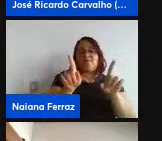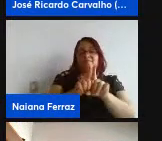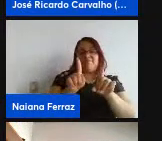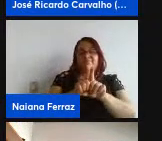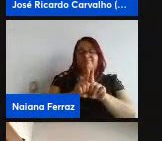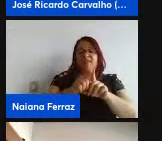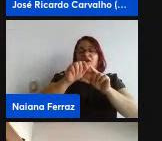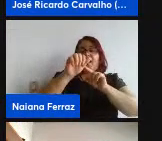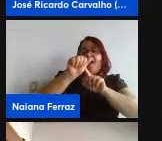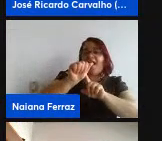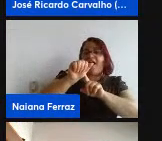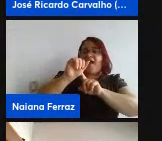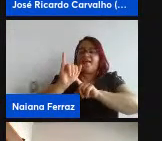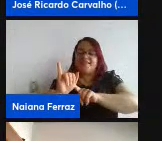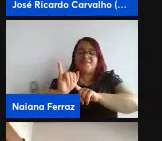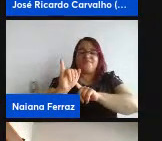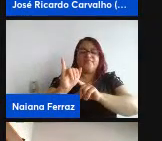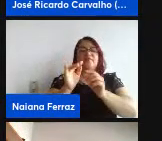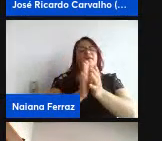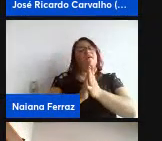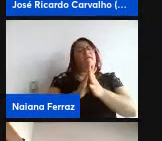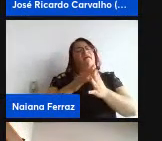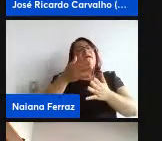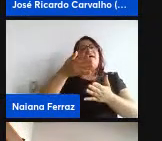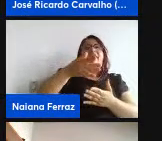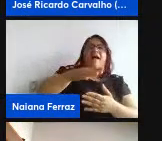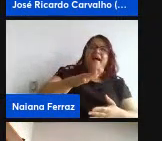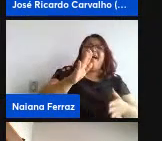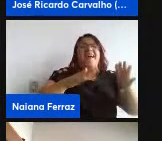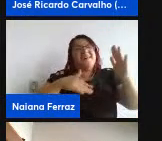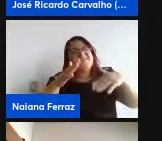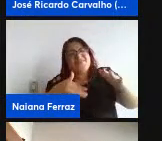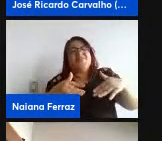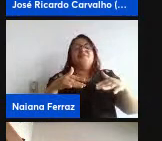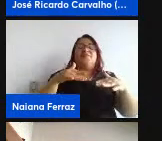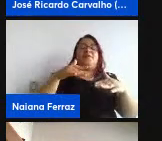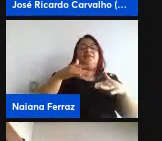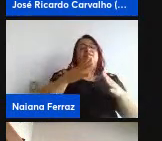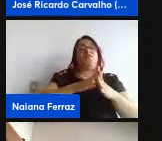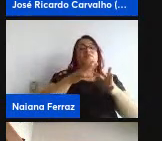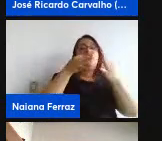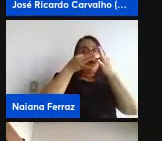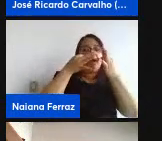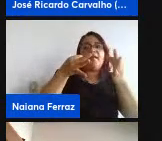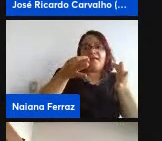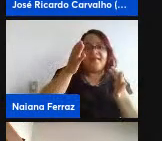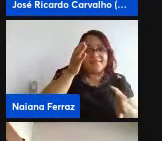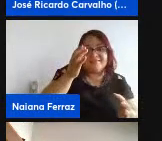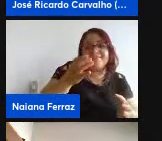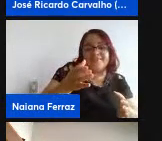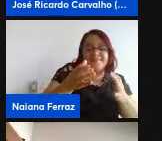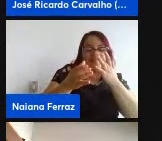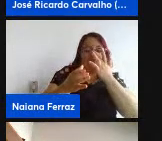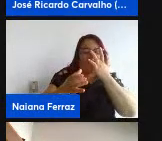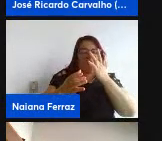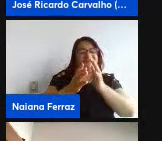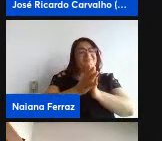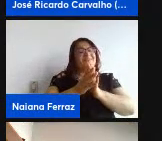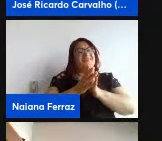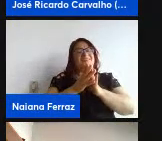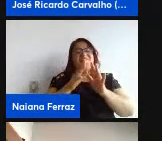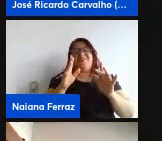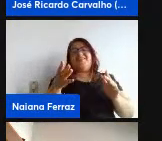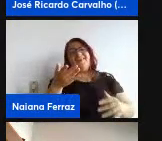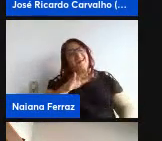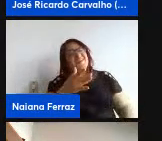né? Isso fica interessante, como fica lá na Bíblia, né? Na Gênesis, e às vezes não. E aí a